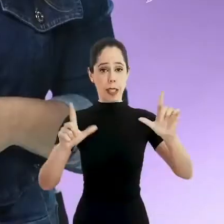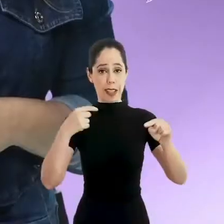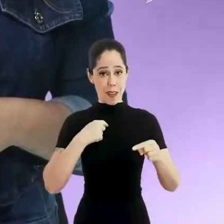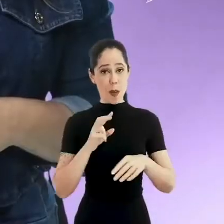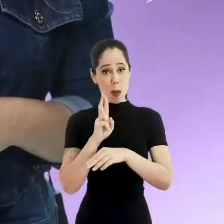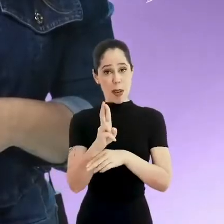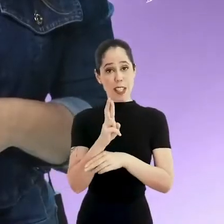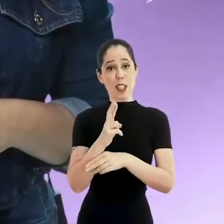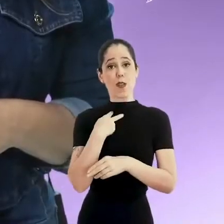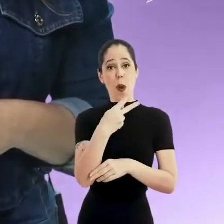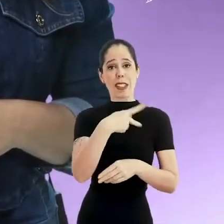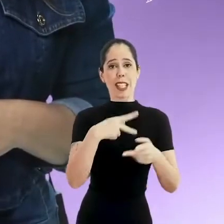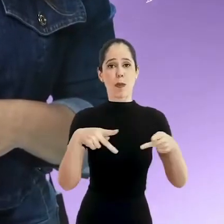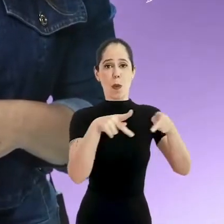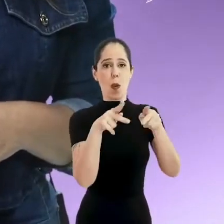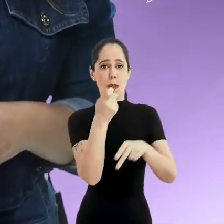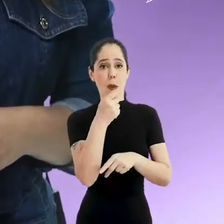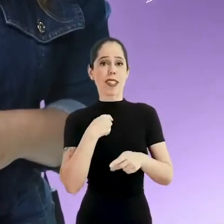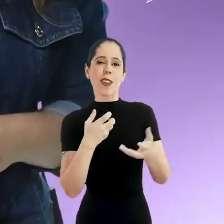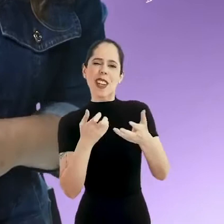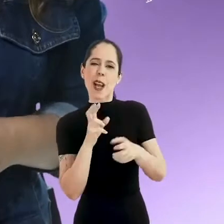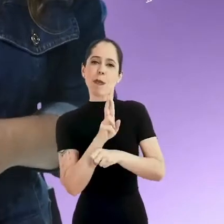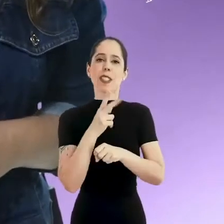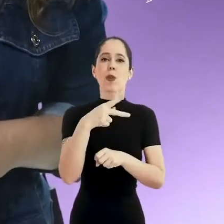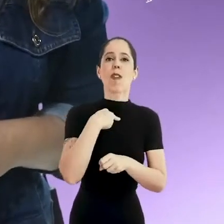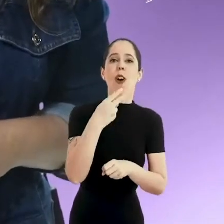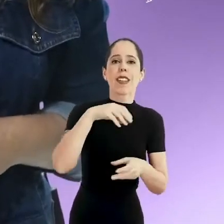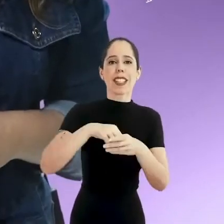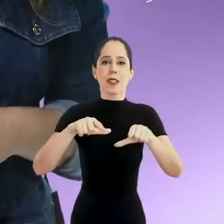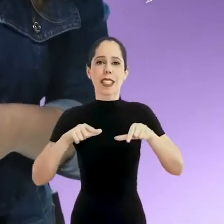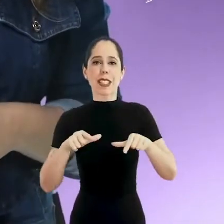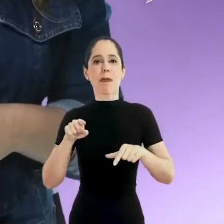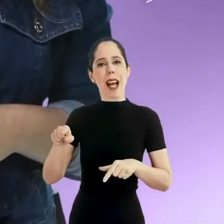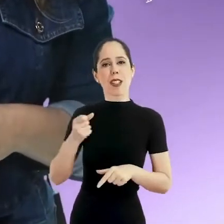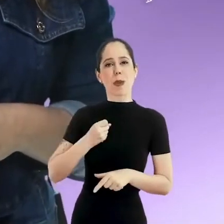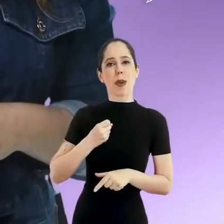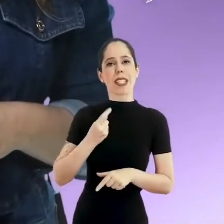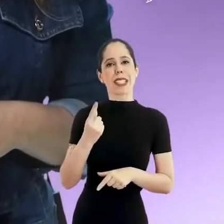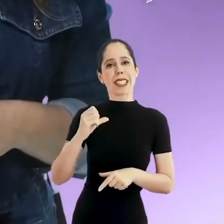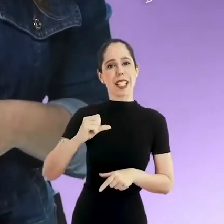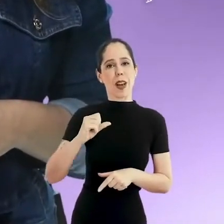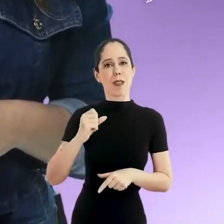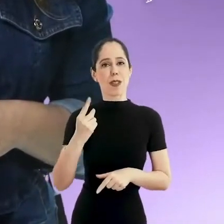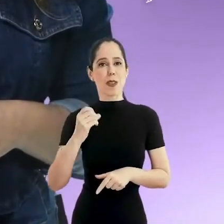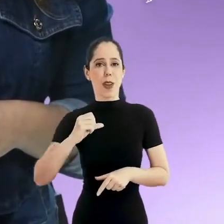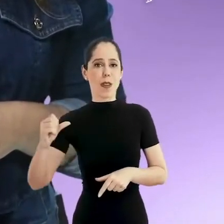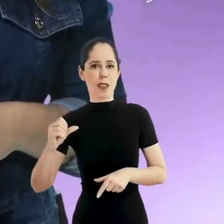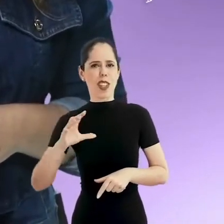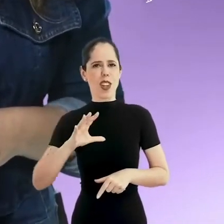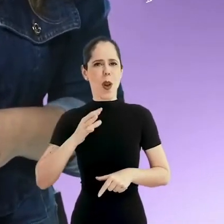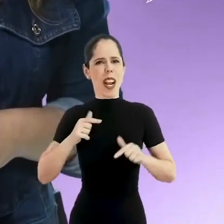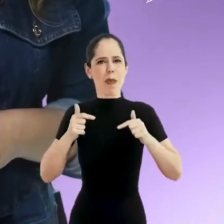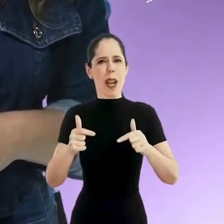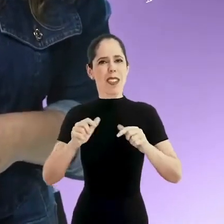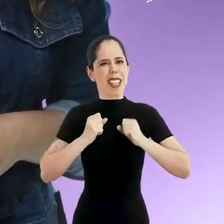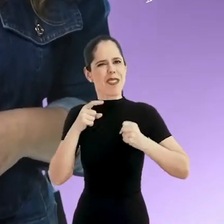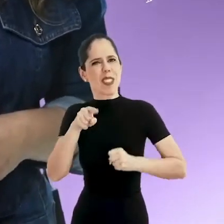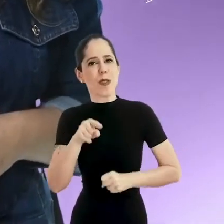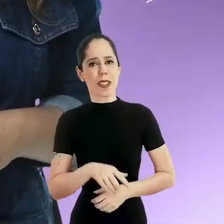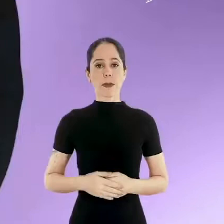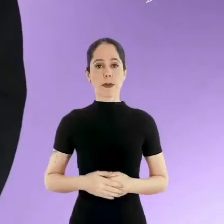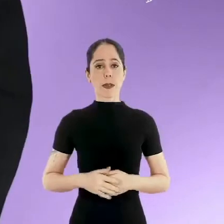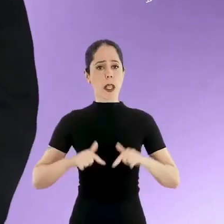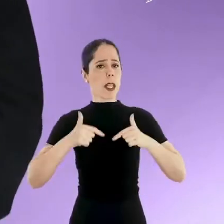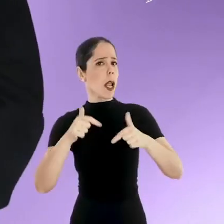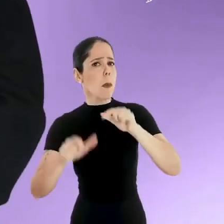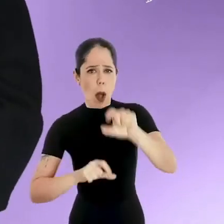50777. Na TV eu sou a voz do povo gaúcho. E eu quero ser a tua voz na Assembleia. Séfora Mota, 19199. Coragem para lutar por